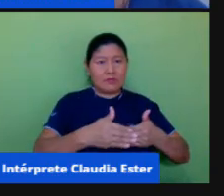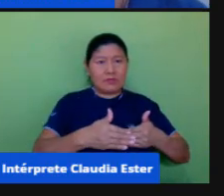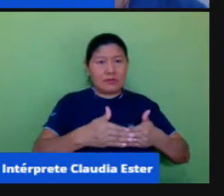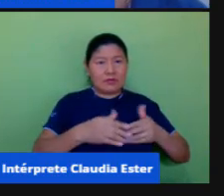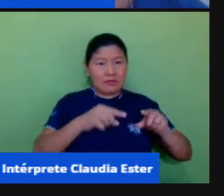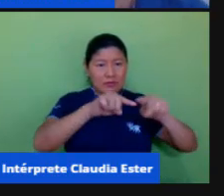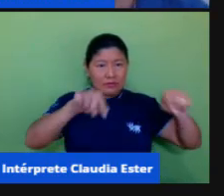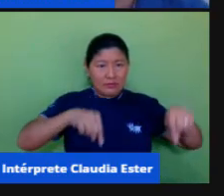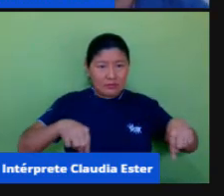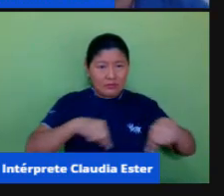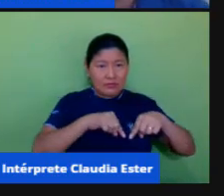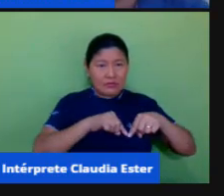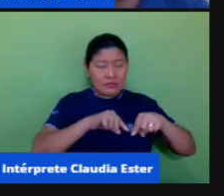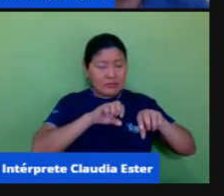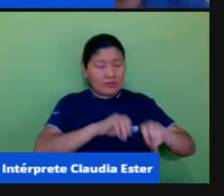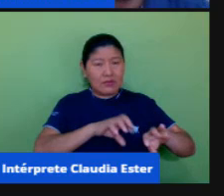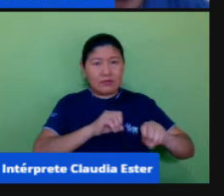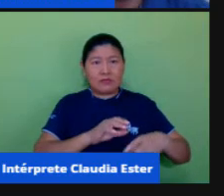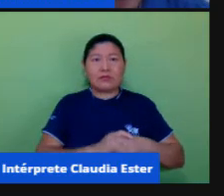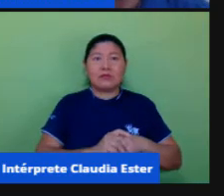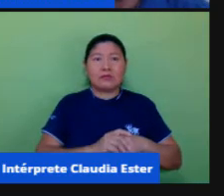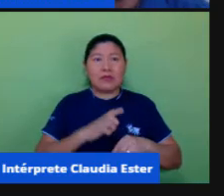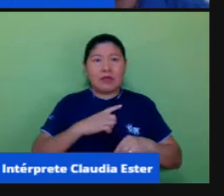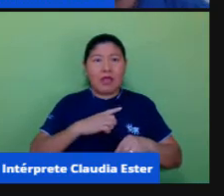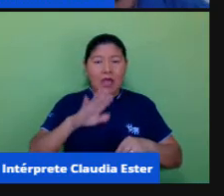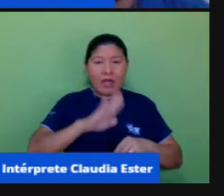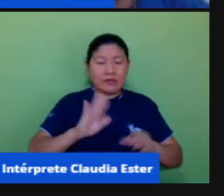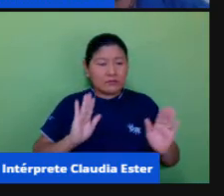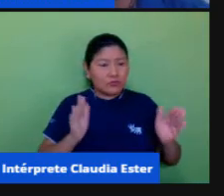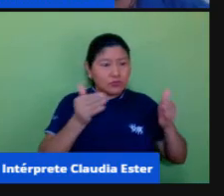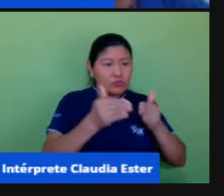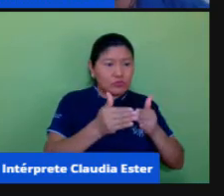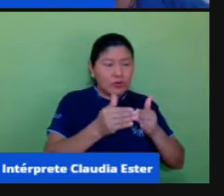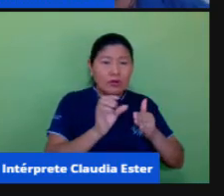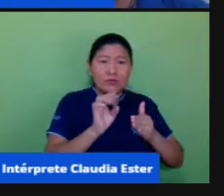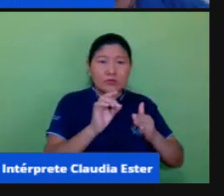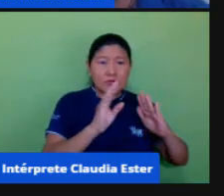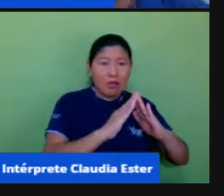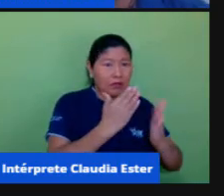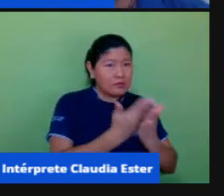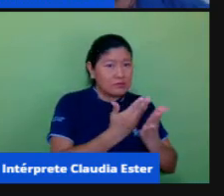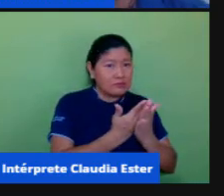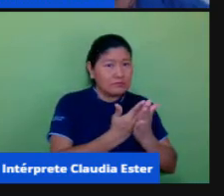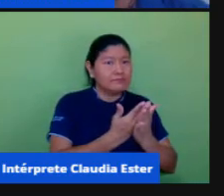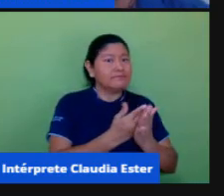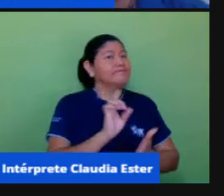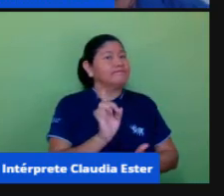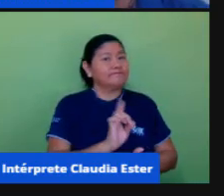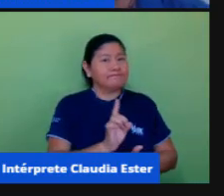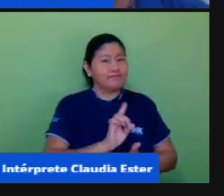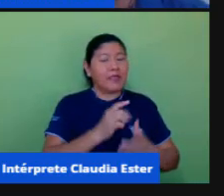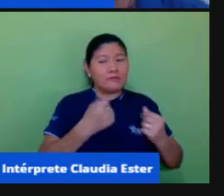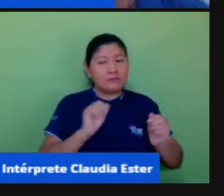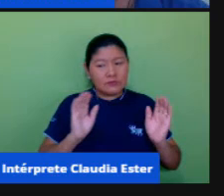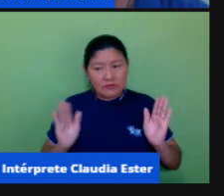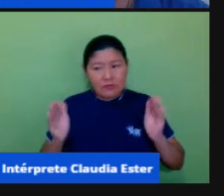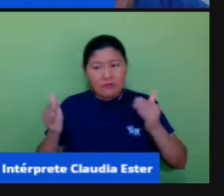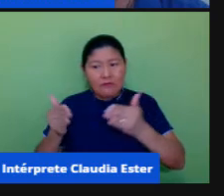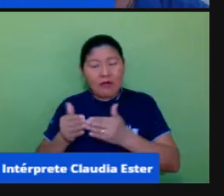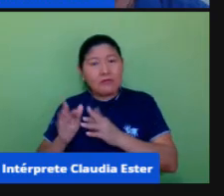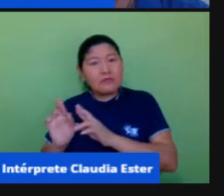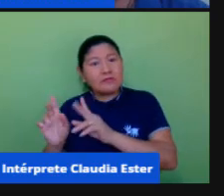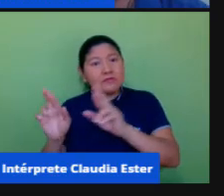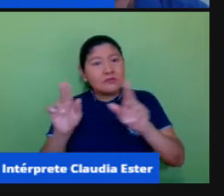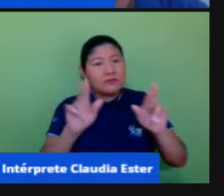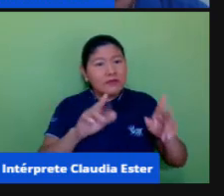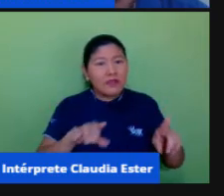essa descentralização do conhecimento. É importante frisar aqui que não é que o professor,